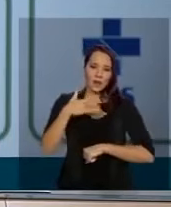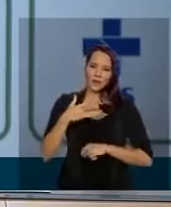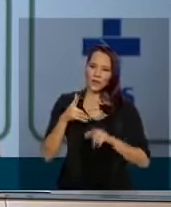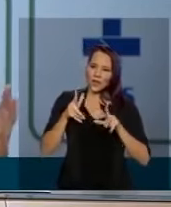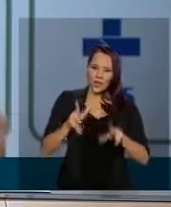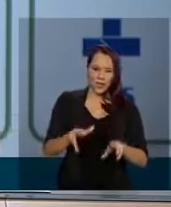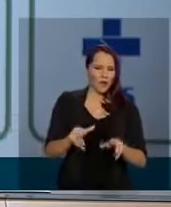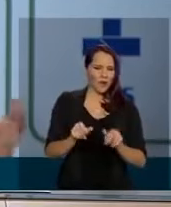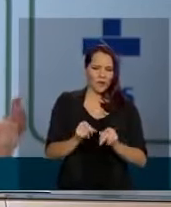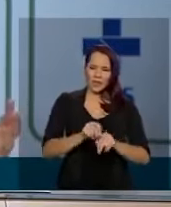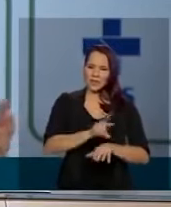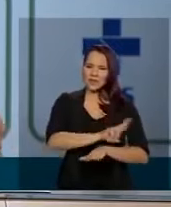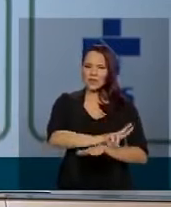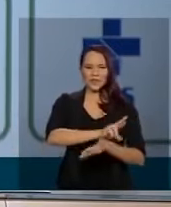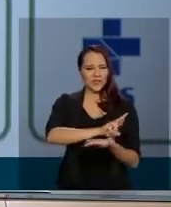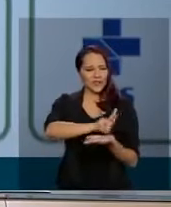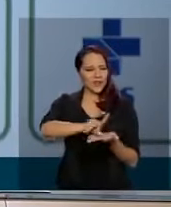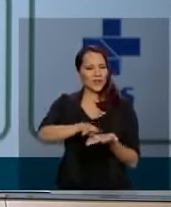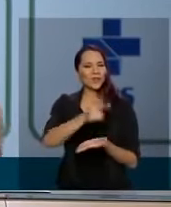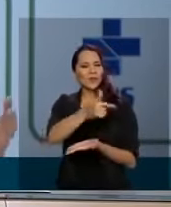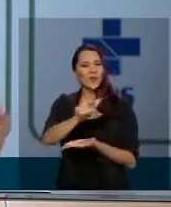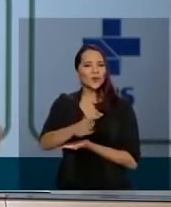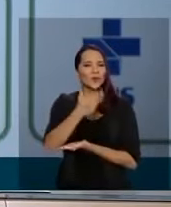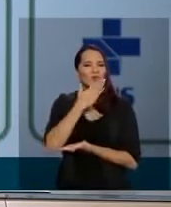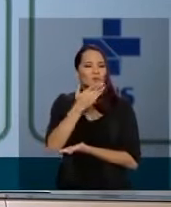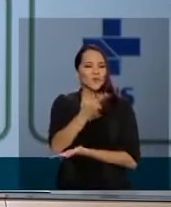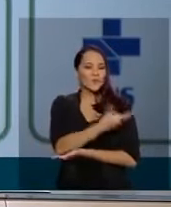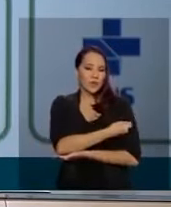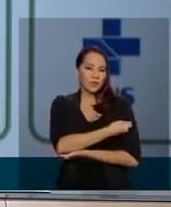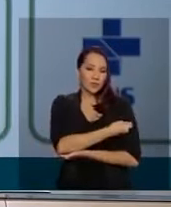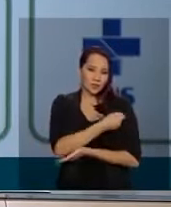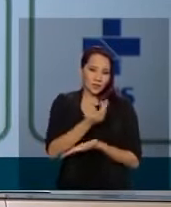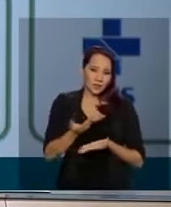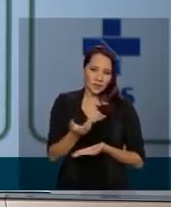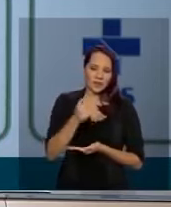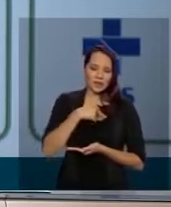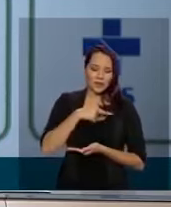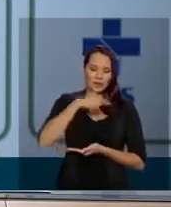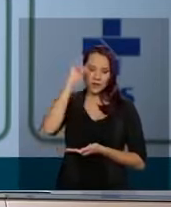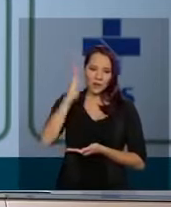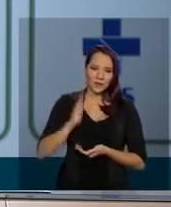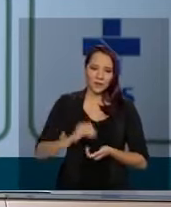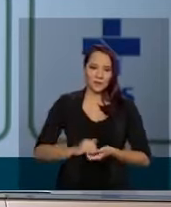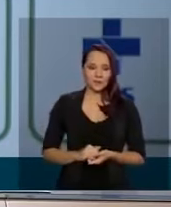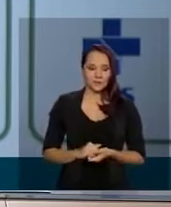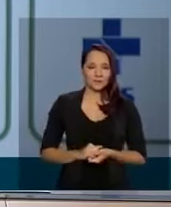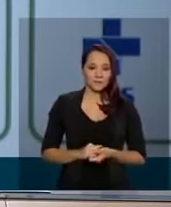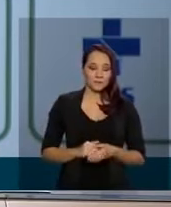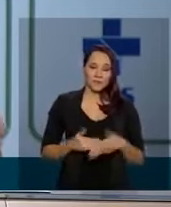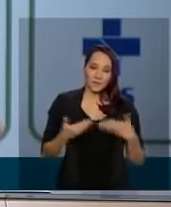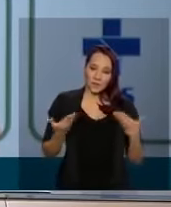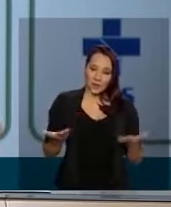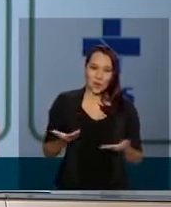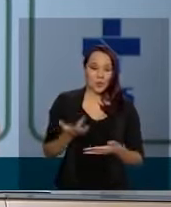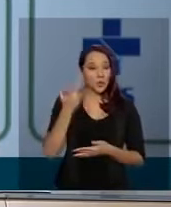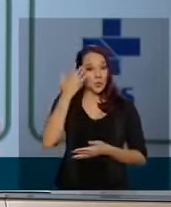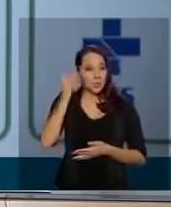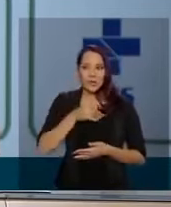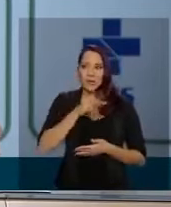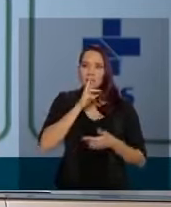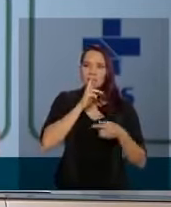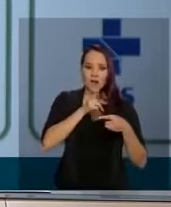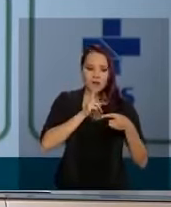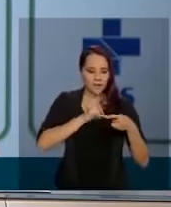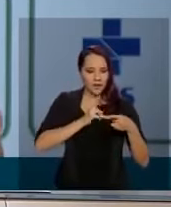com inúmeros programas de vacinação do nosso país. Né? E, portanto, nós estamos... Eu não sei se respondi todas